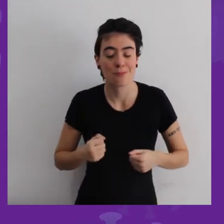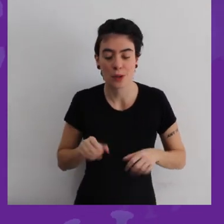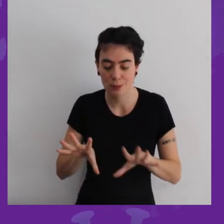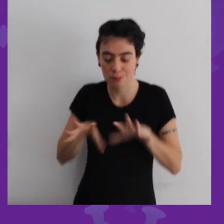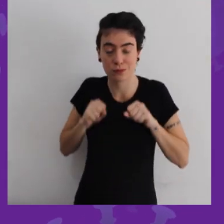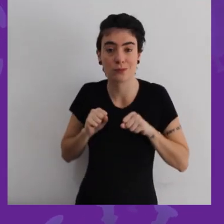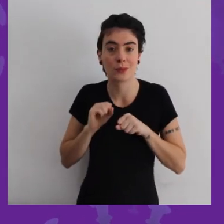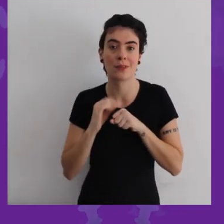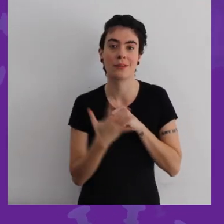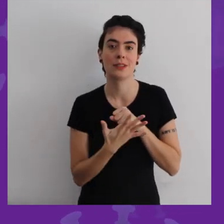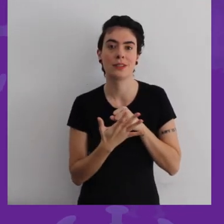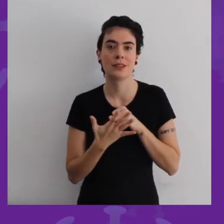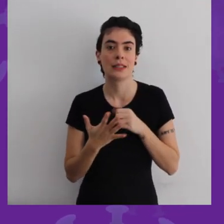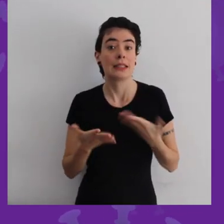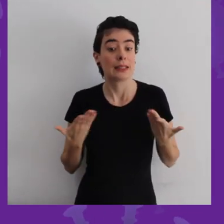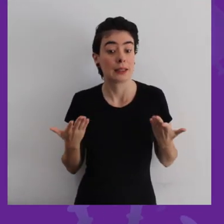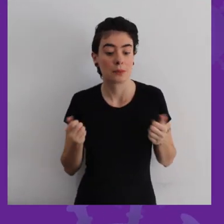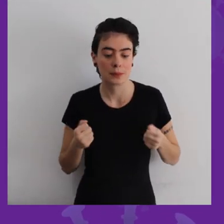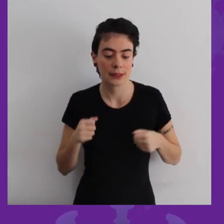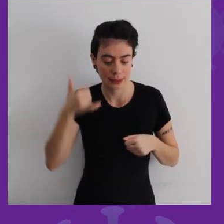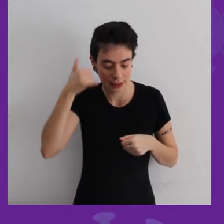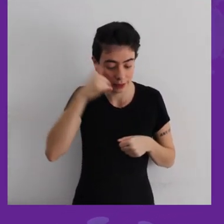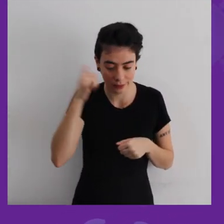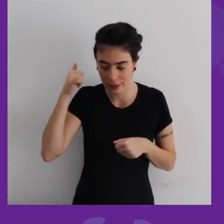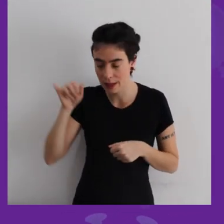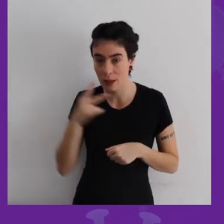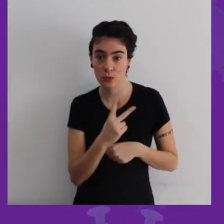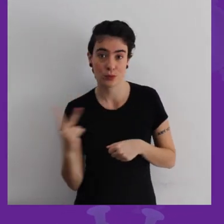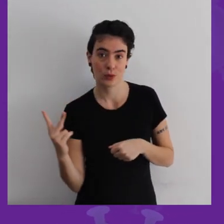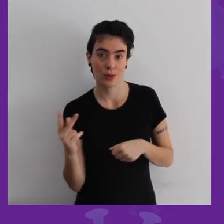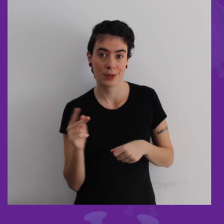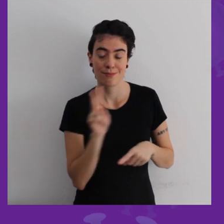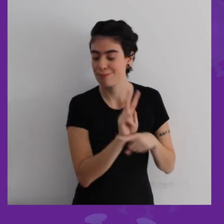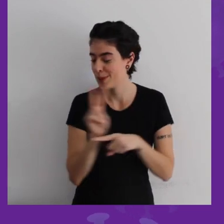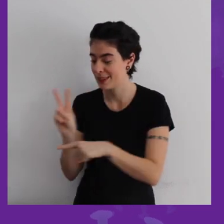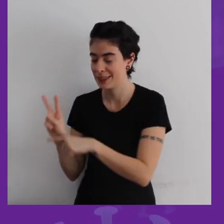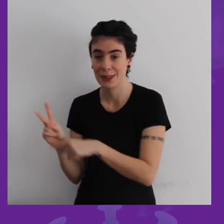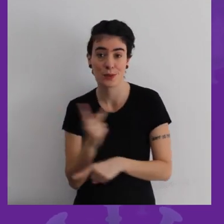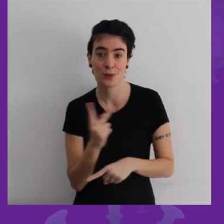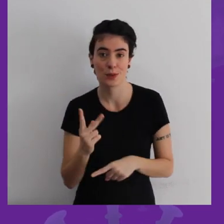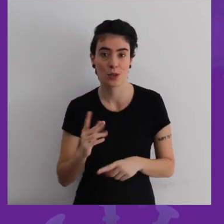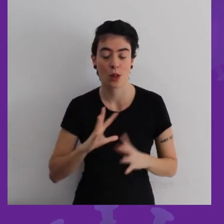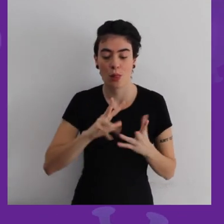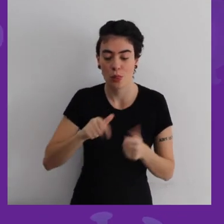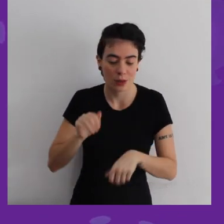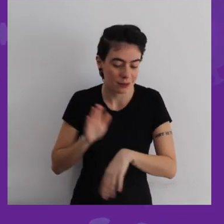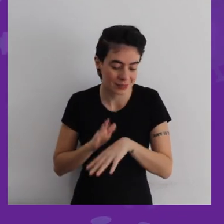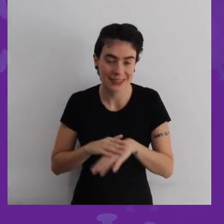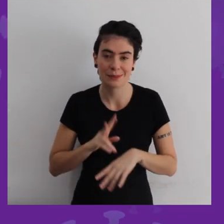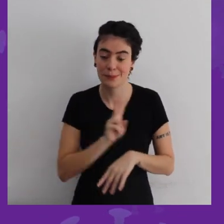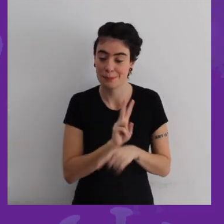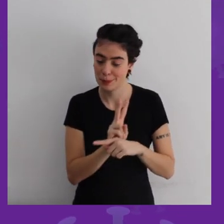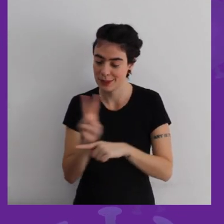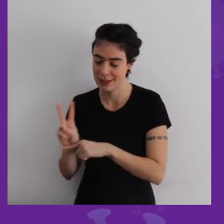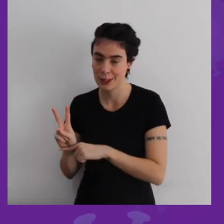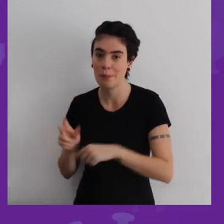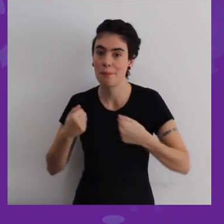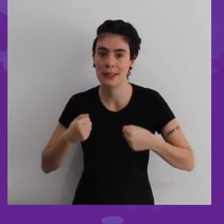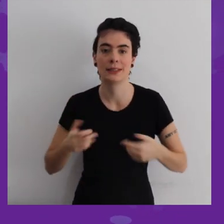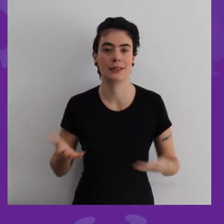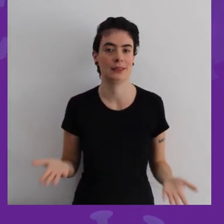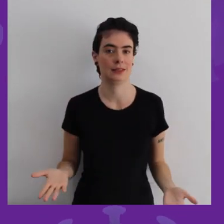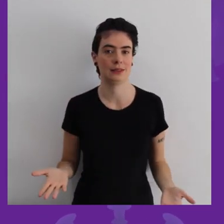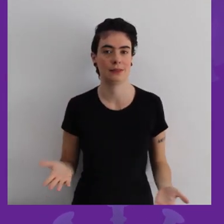todas as medidas de segurança que ele puder usar para não transmitir para o alimento o vírus ele precisa fazer bom o